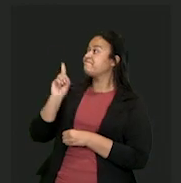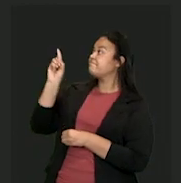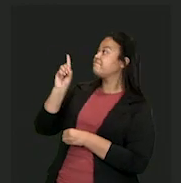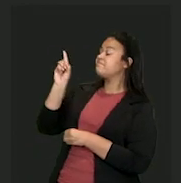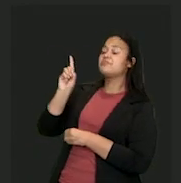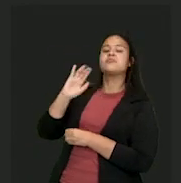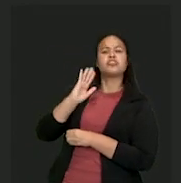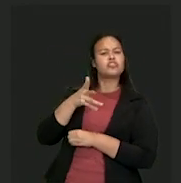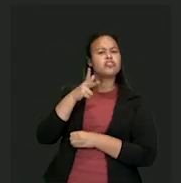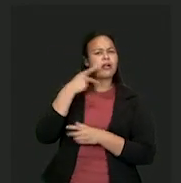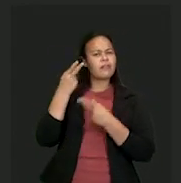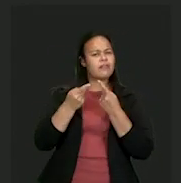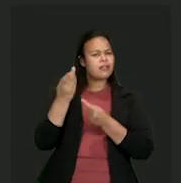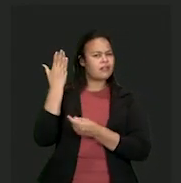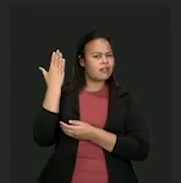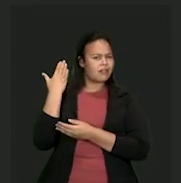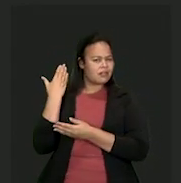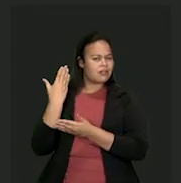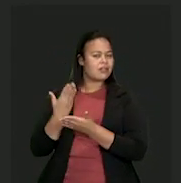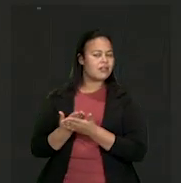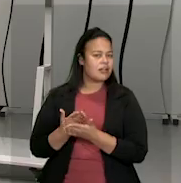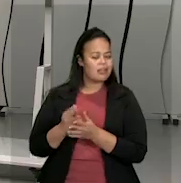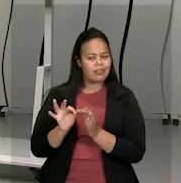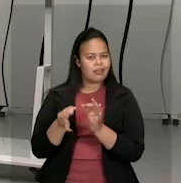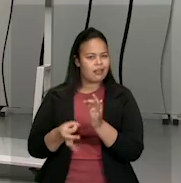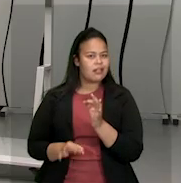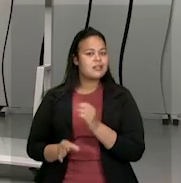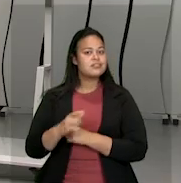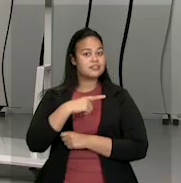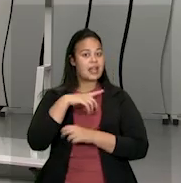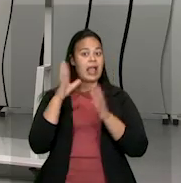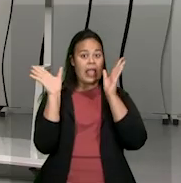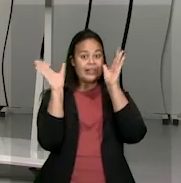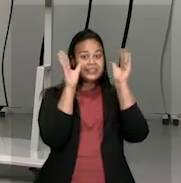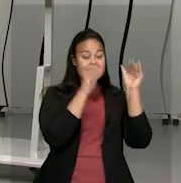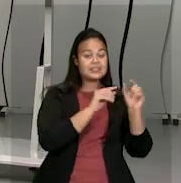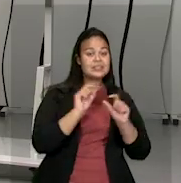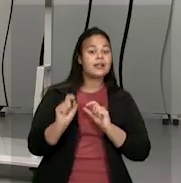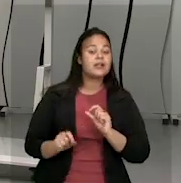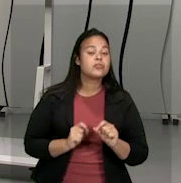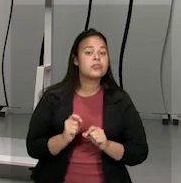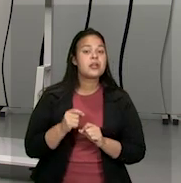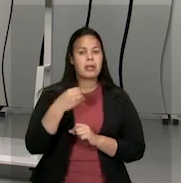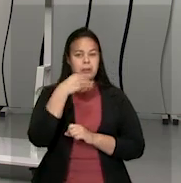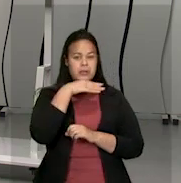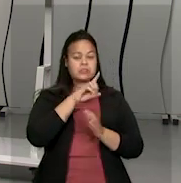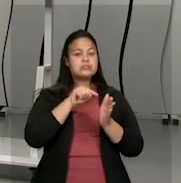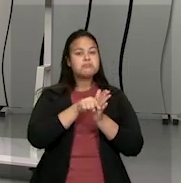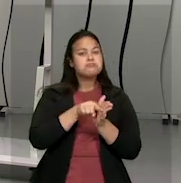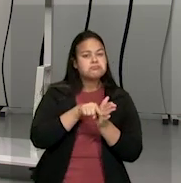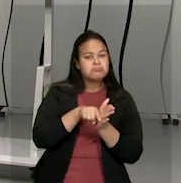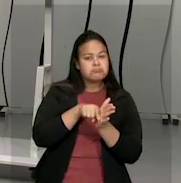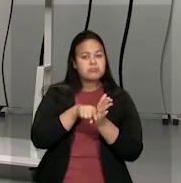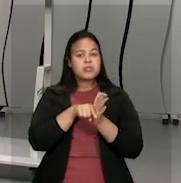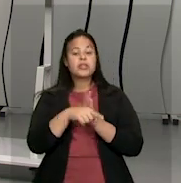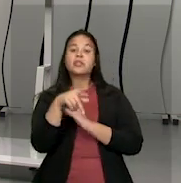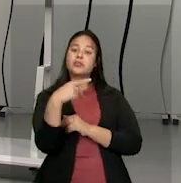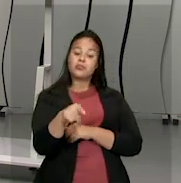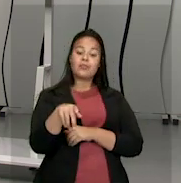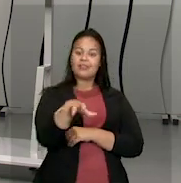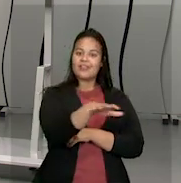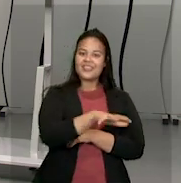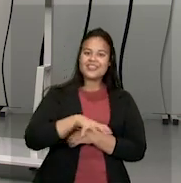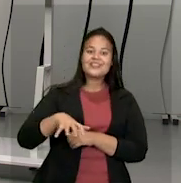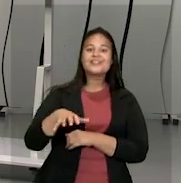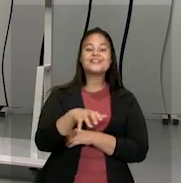nós já falamos em outra aula com mais detalhes. É interessante que você pesquise a sua região,